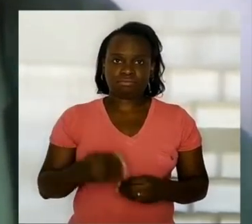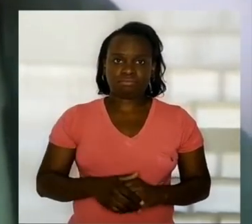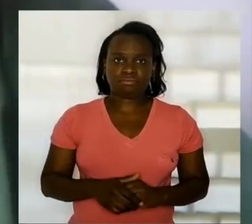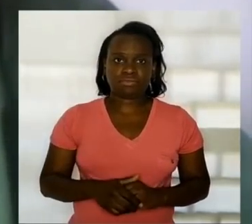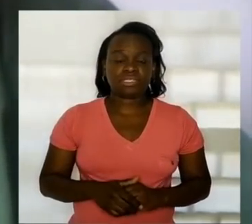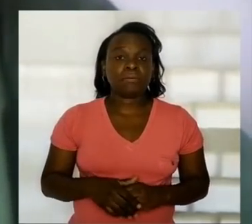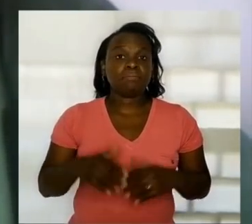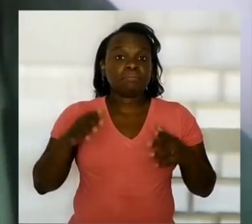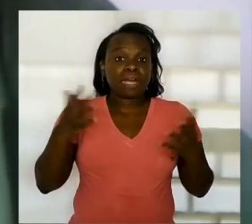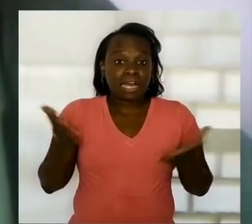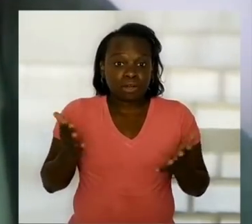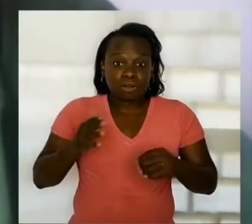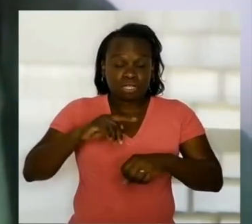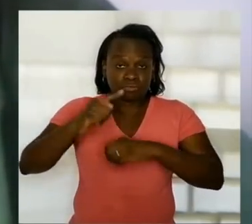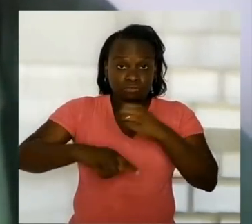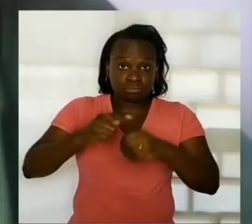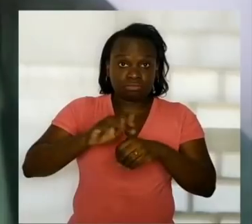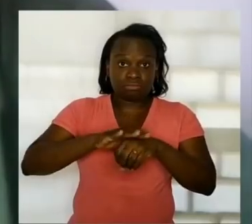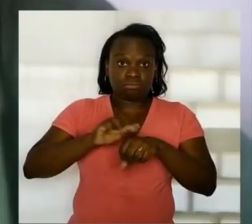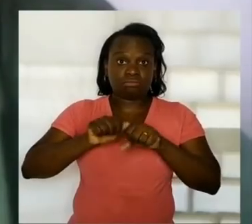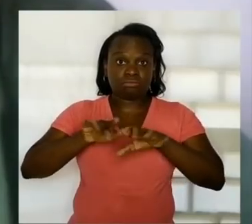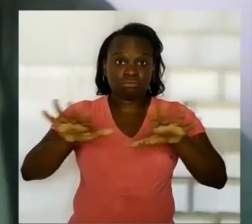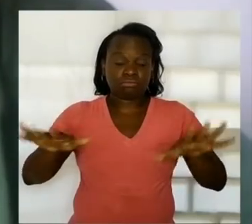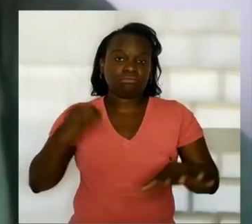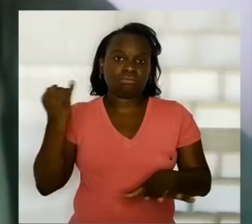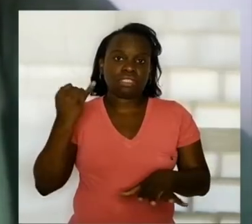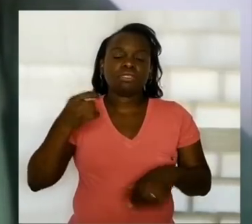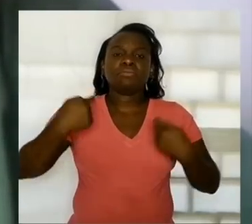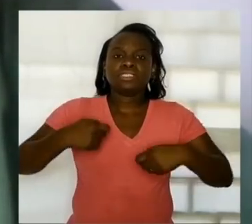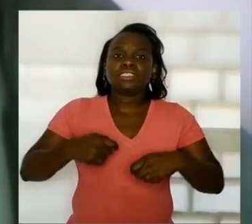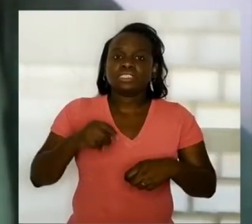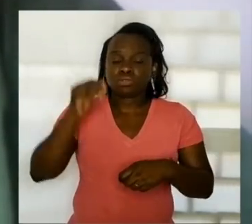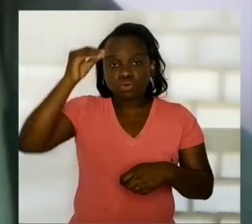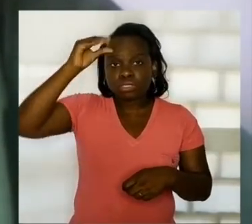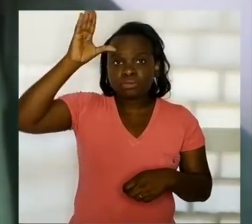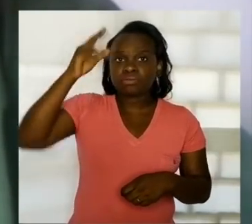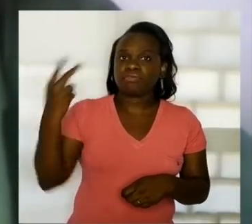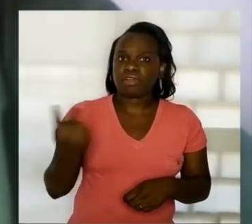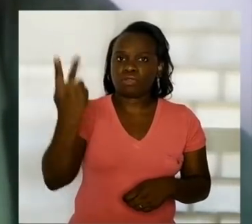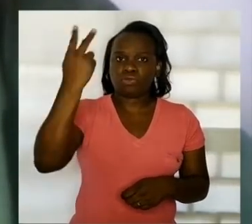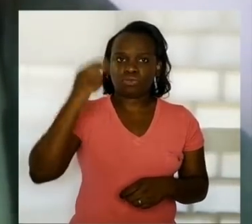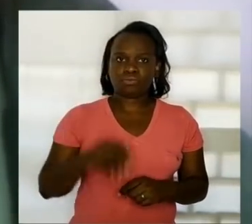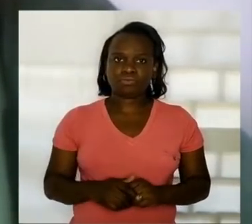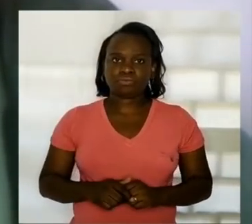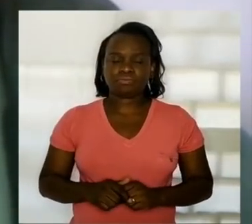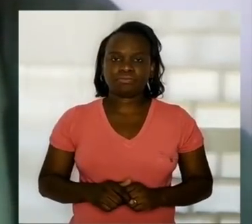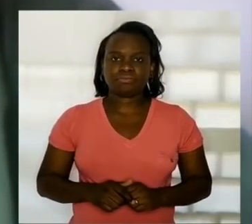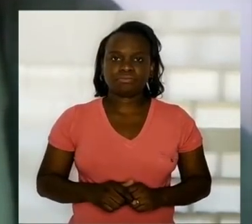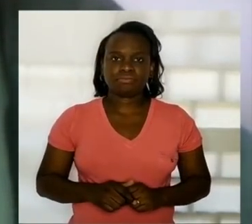foi tão importante como agora, na época da pandemia, nós valorizarmos o conhecimento.